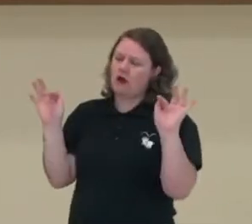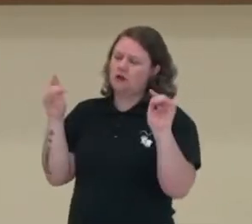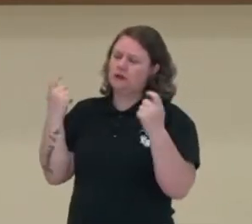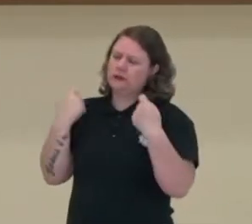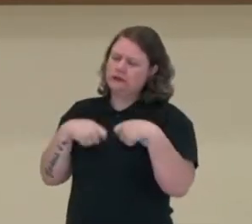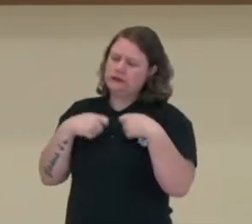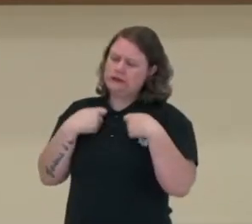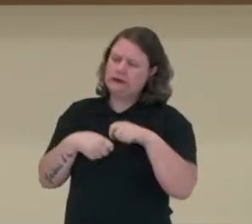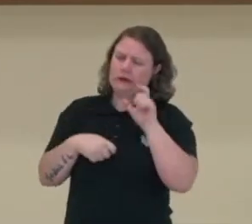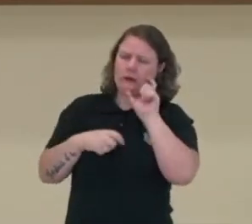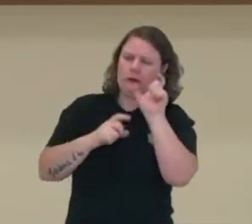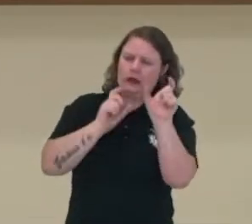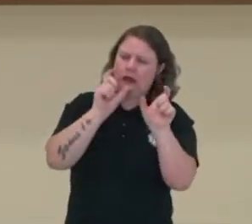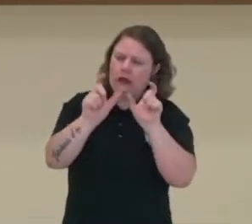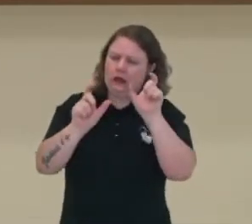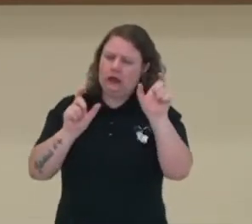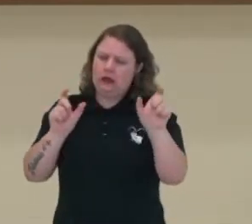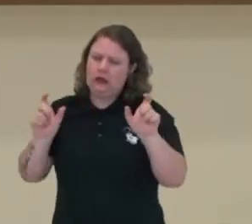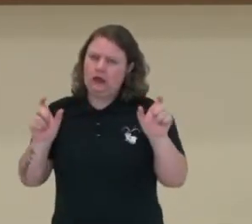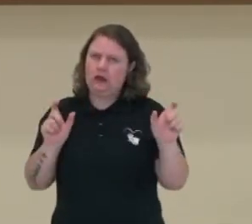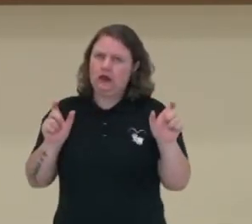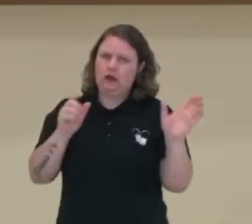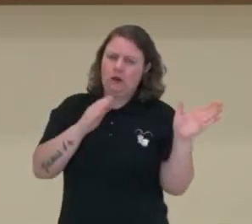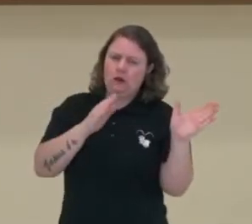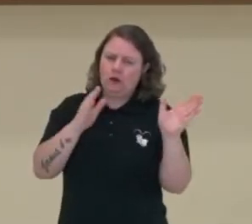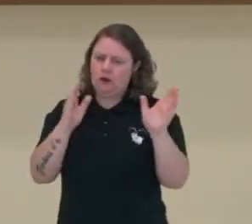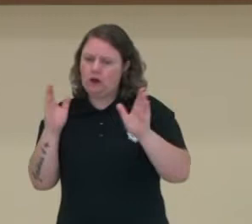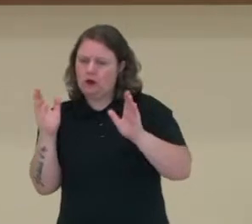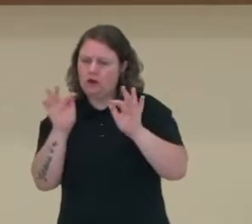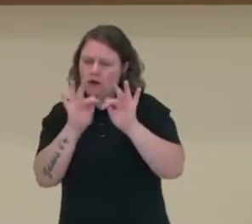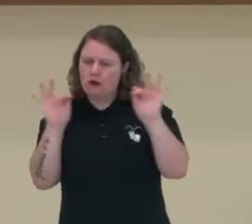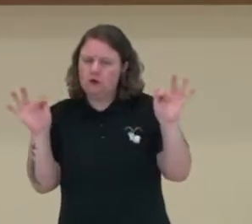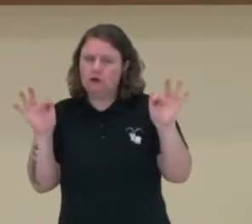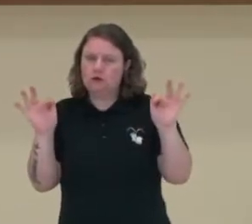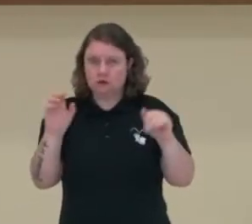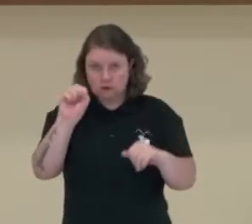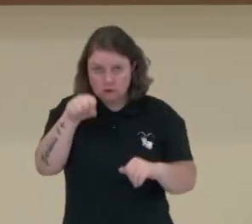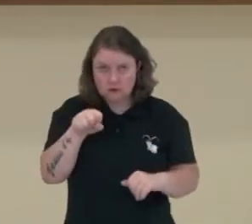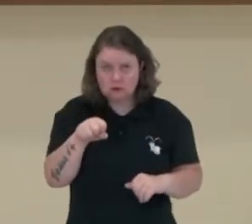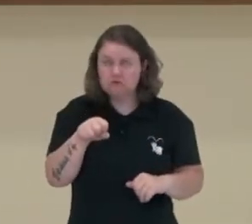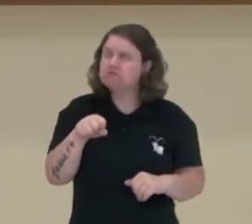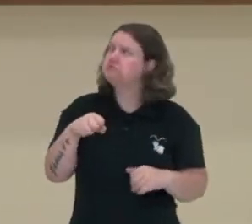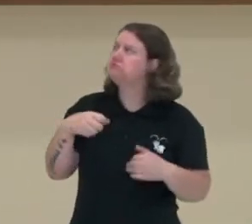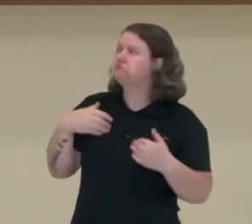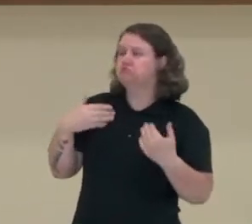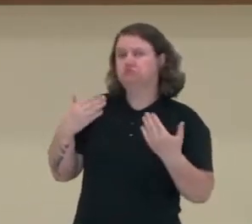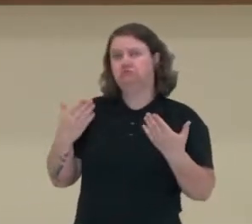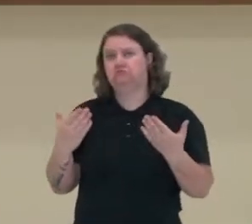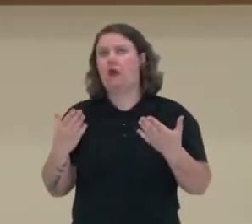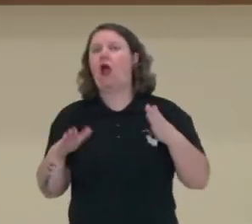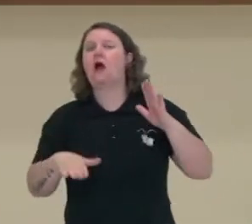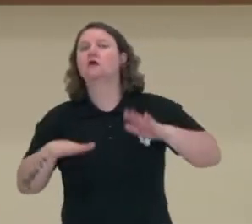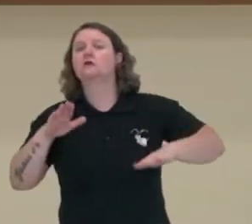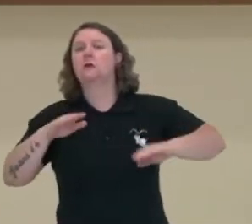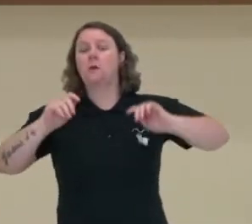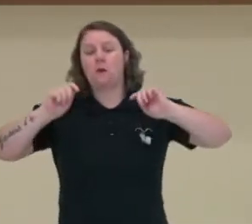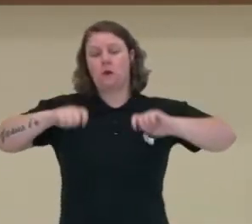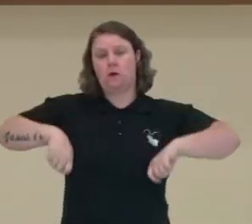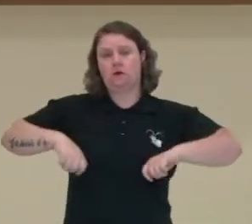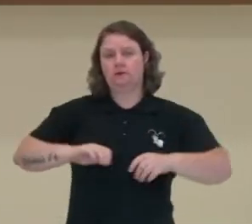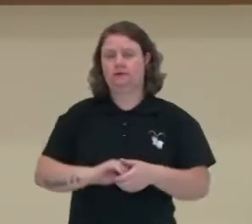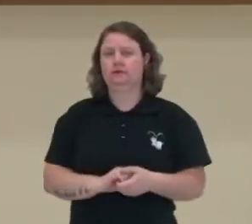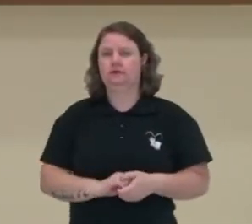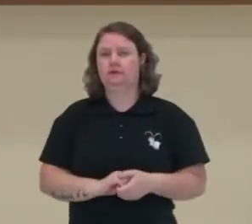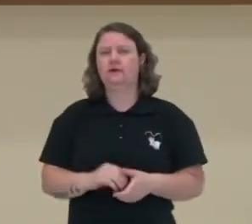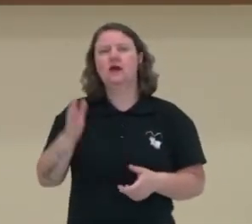muitas palavras, então ele forma uma frase, é isso? Talvez seja, mas nem sempre. Vocês sabiam